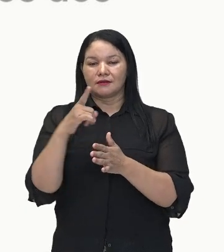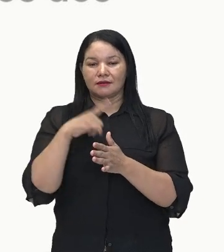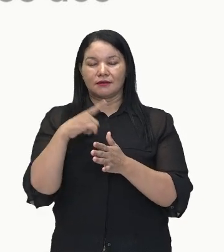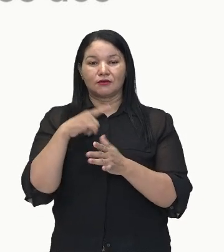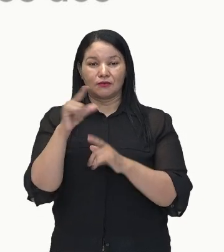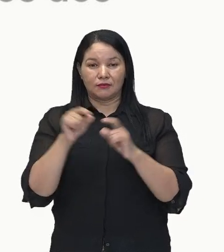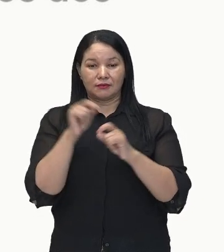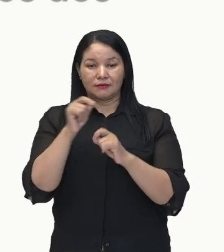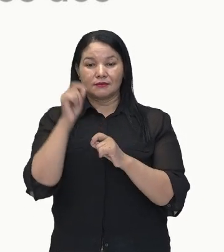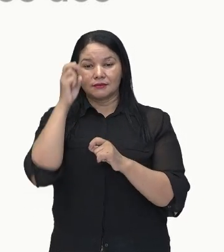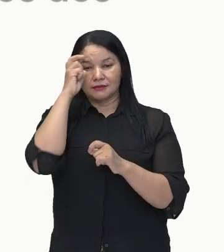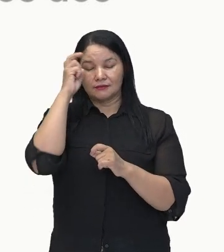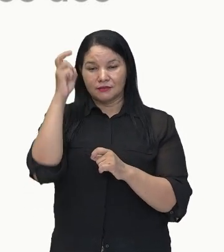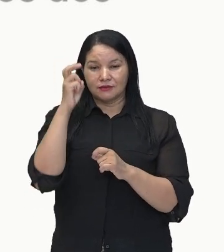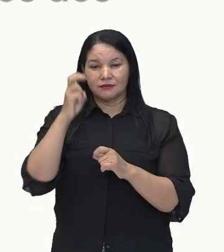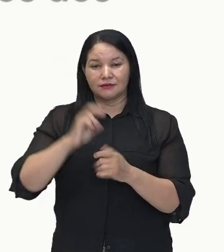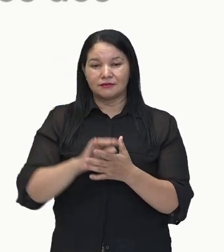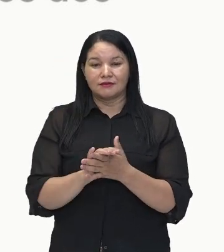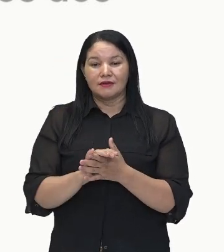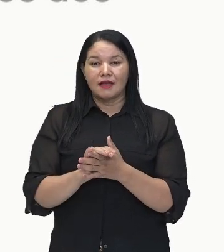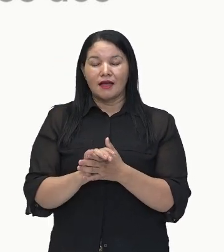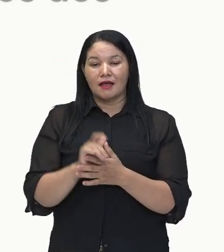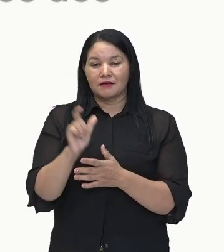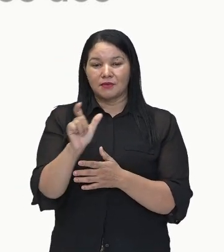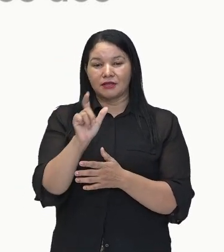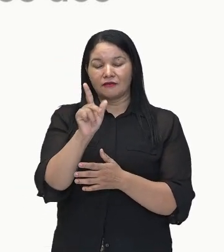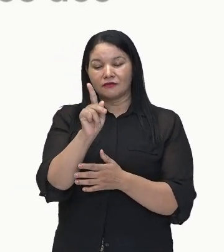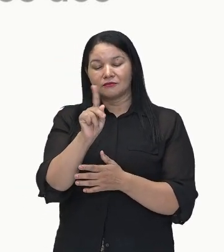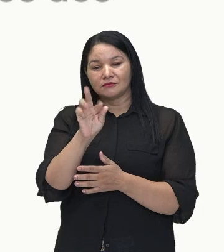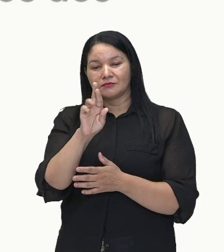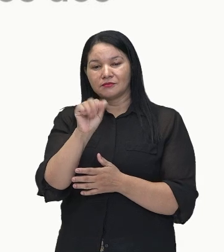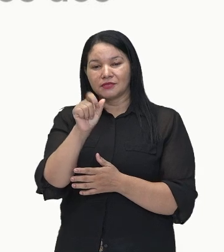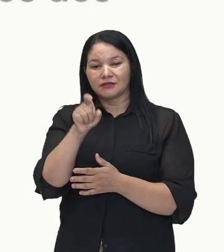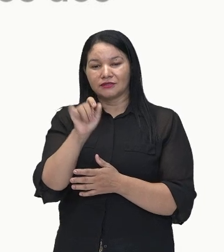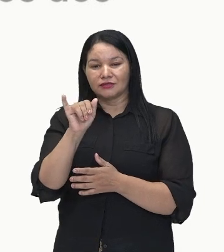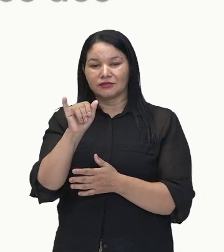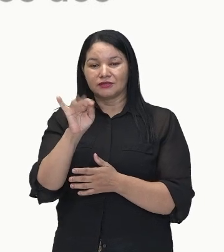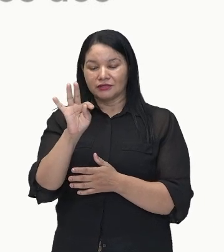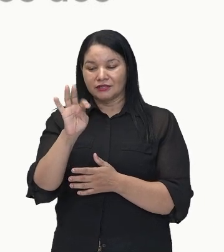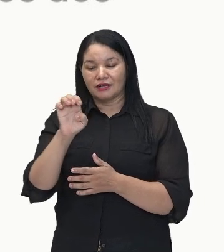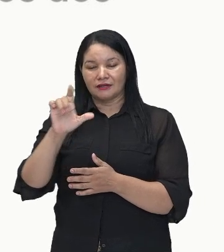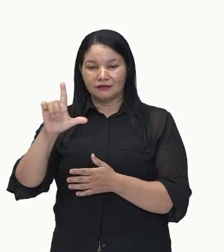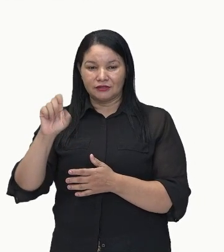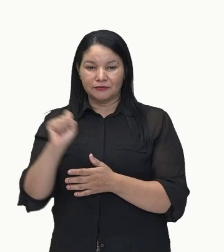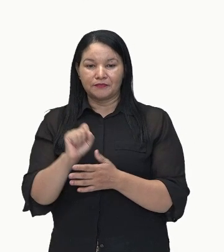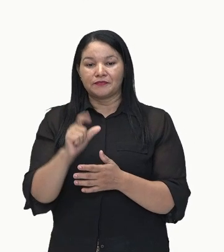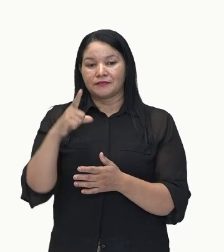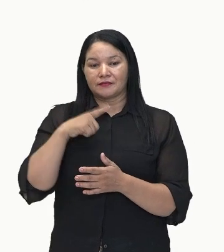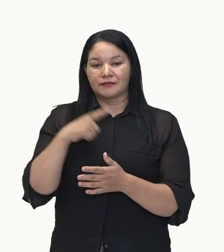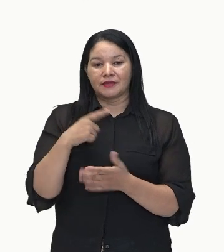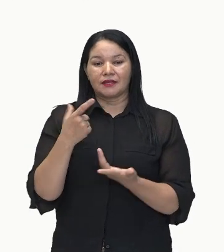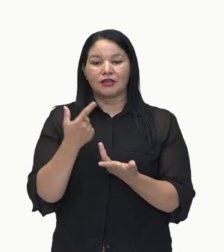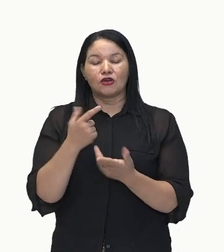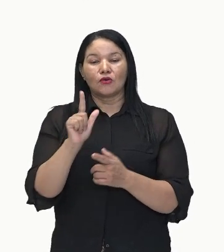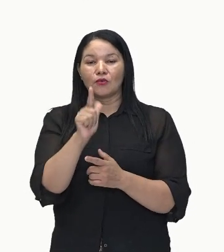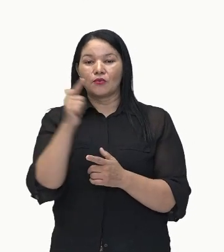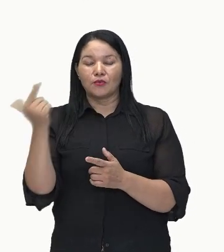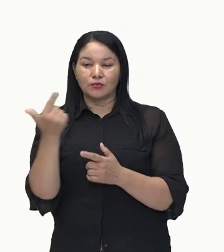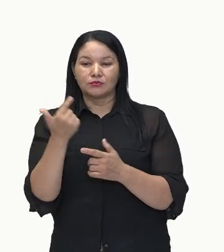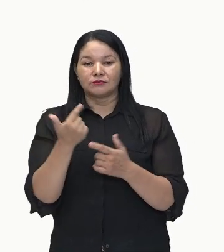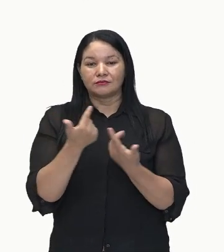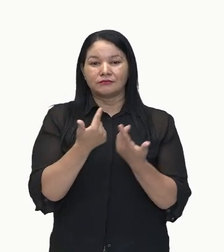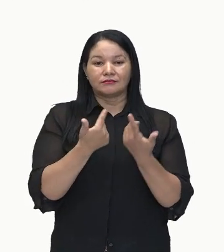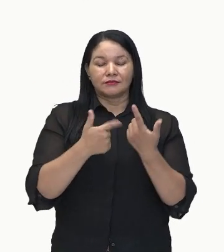É Praxísteles, na Grécia, é Rafael, na Itália, é Rembrandt, na Holanda,